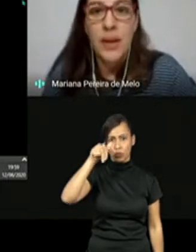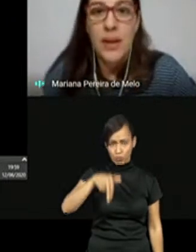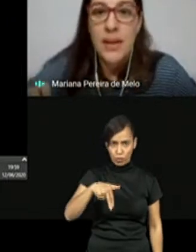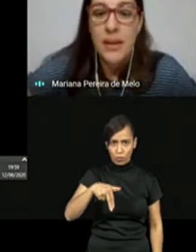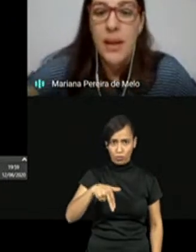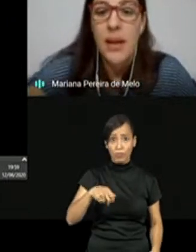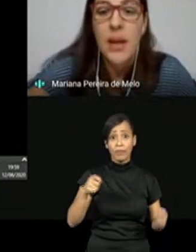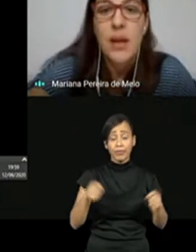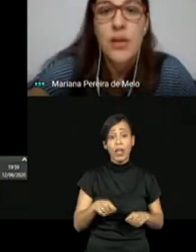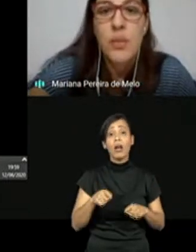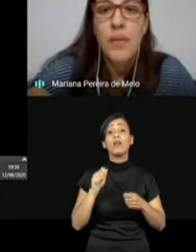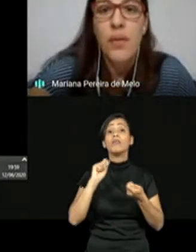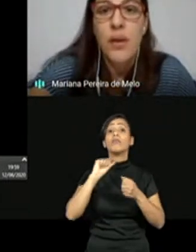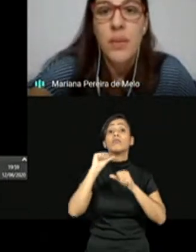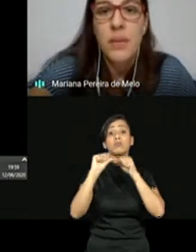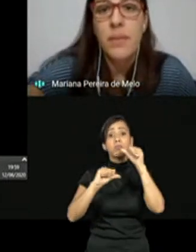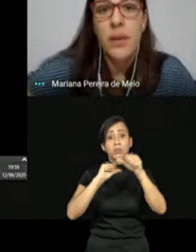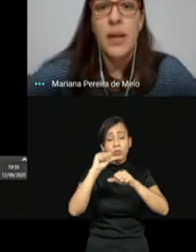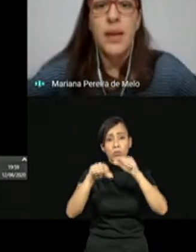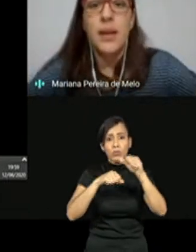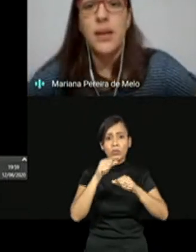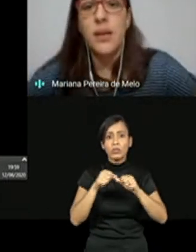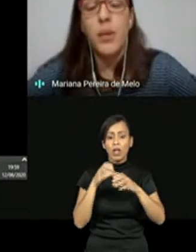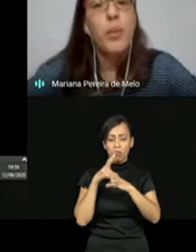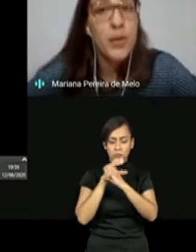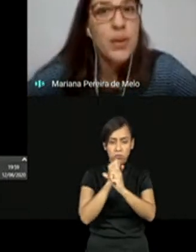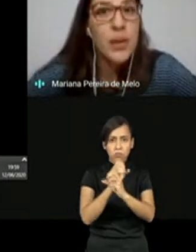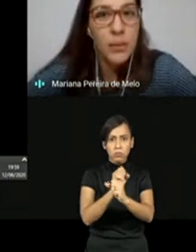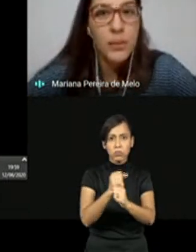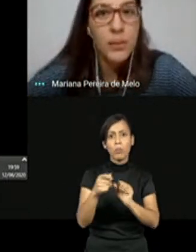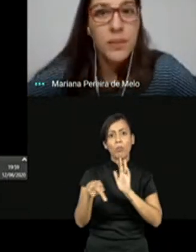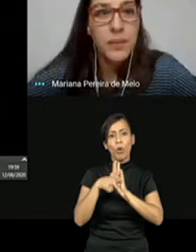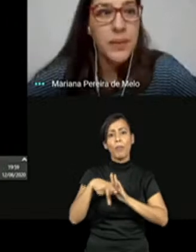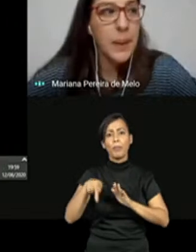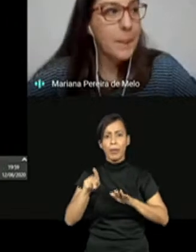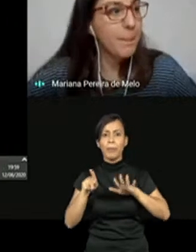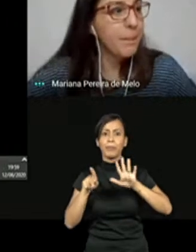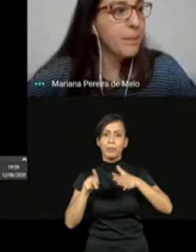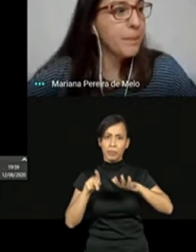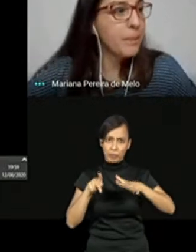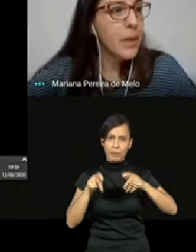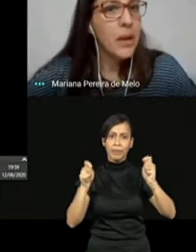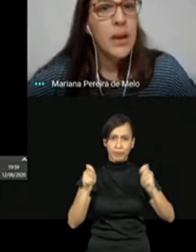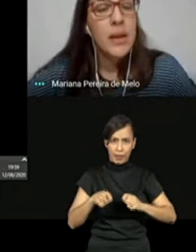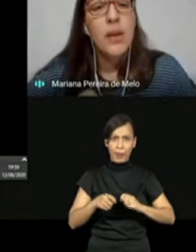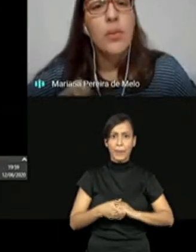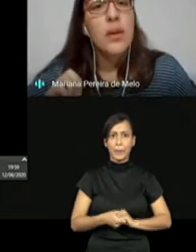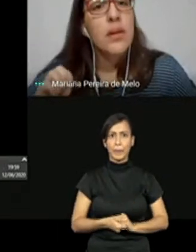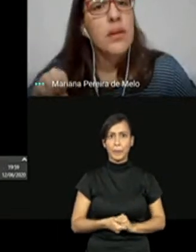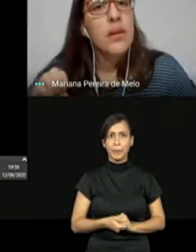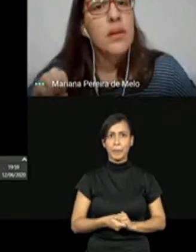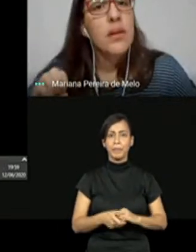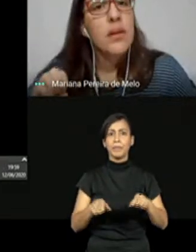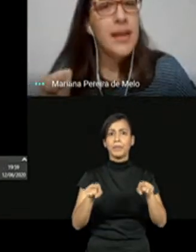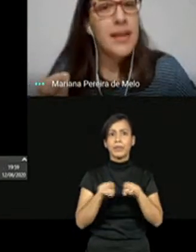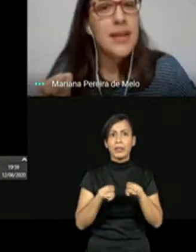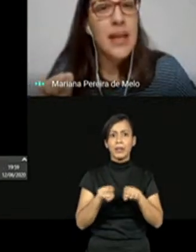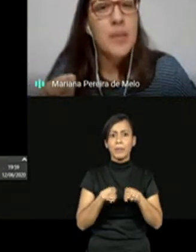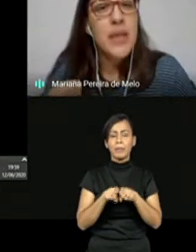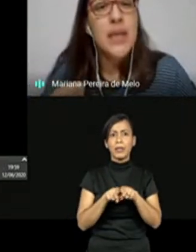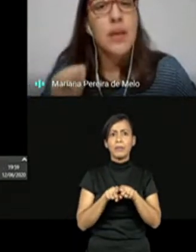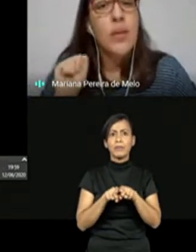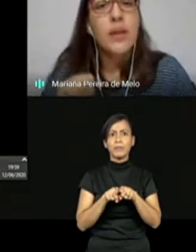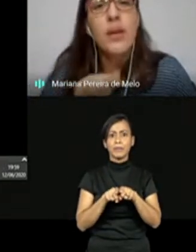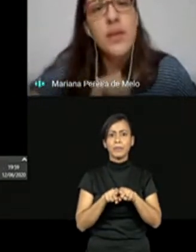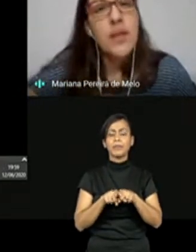parâmetro aqui, esse t, de uma forma proporcional, tá? Então,